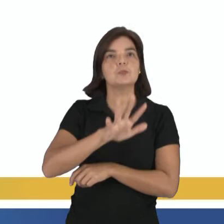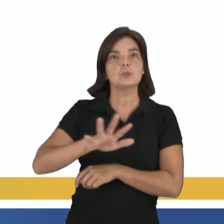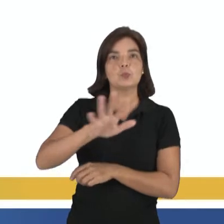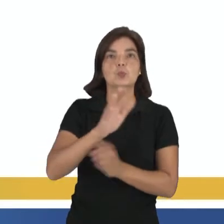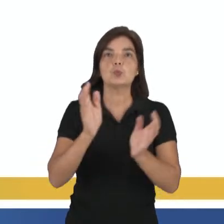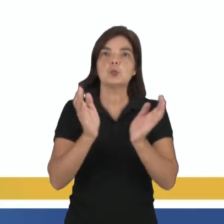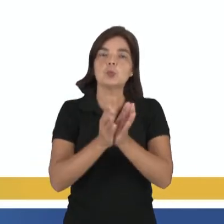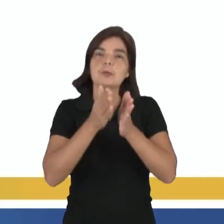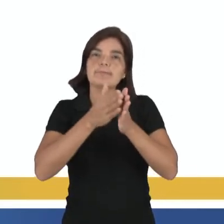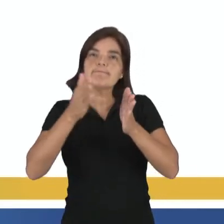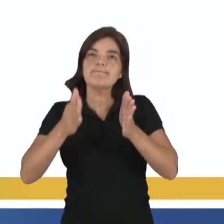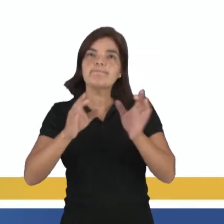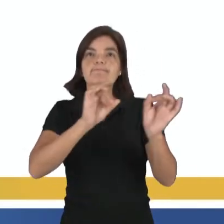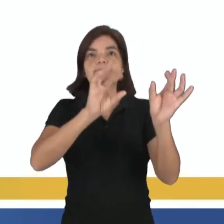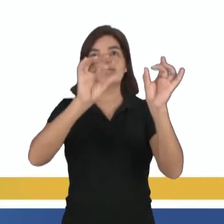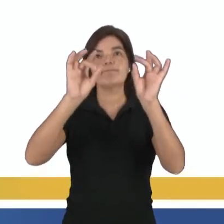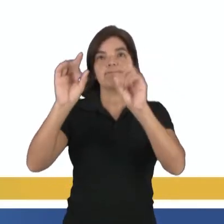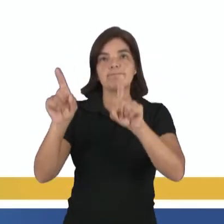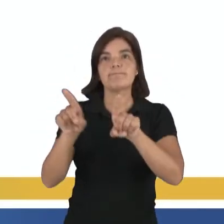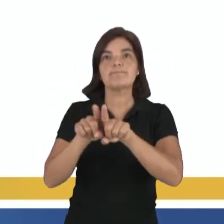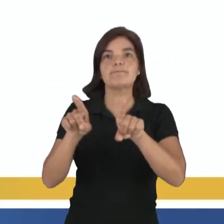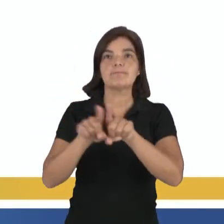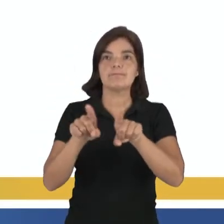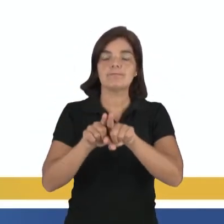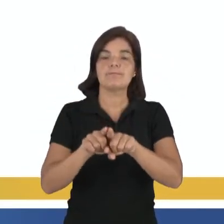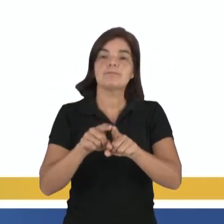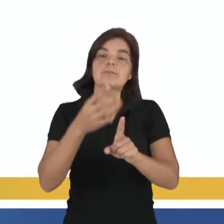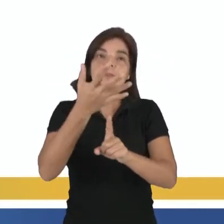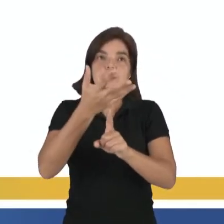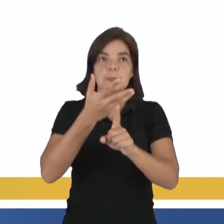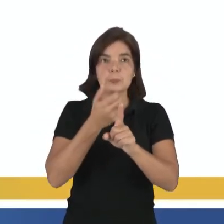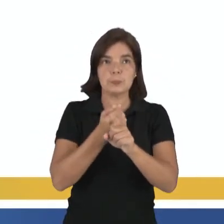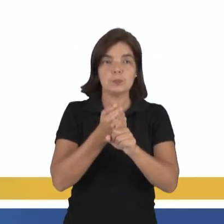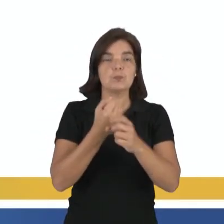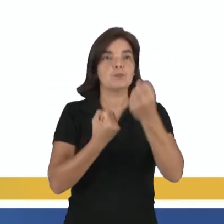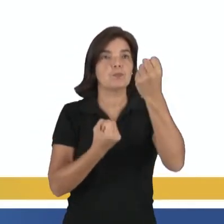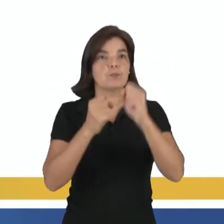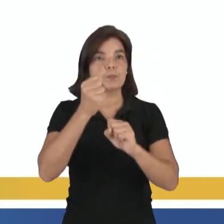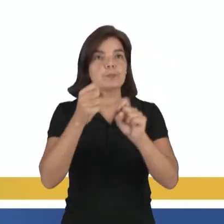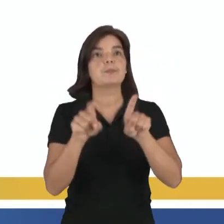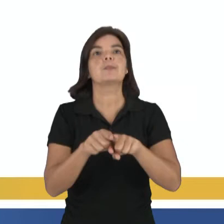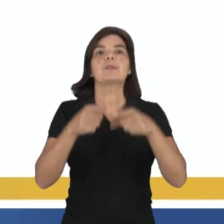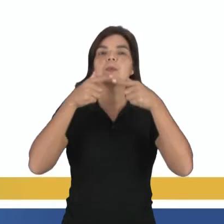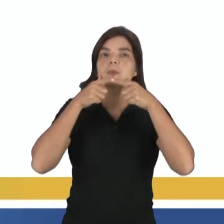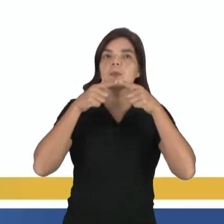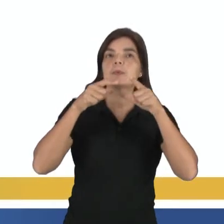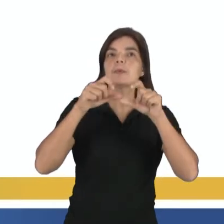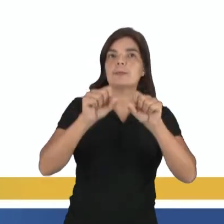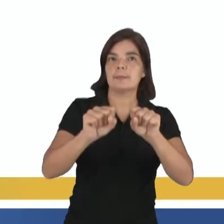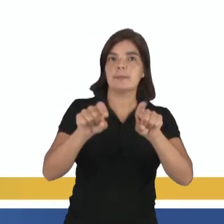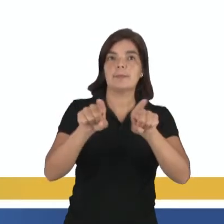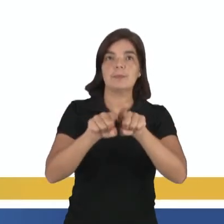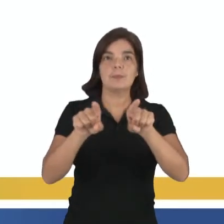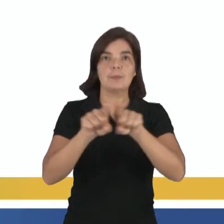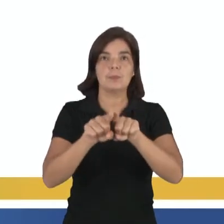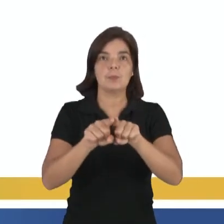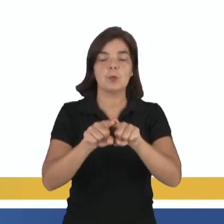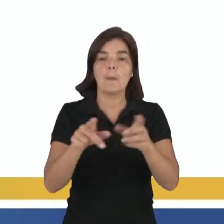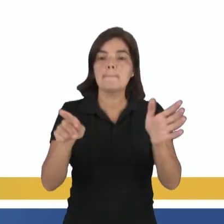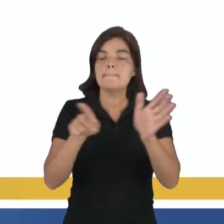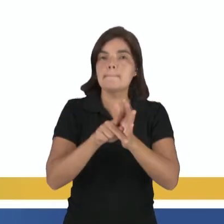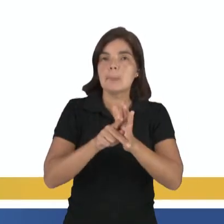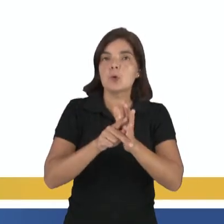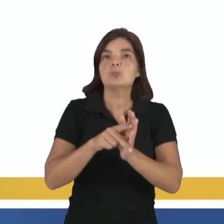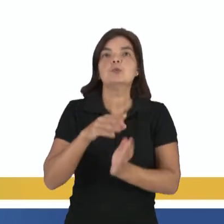geral. Conjunto dos processos especiais relativos a uma determinada arte ou indústria. Linguagem peculiar a um